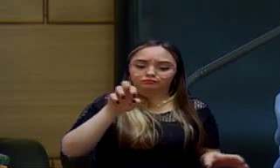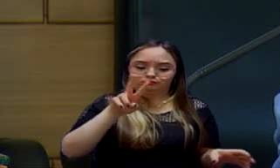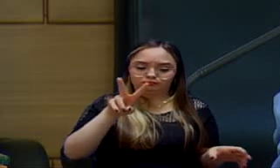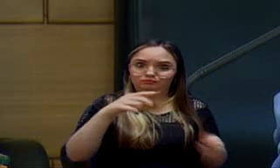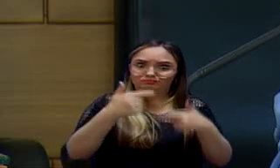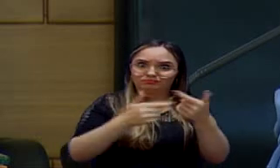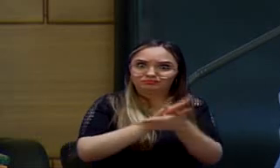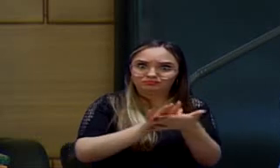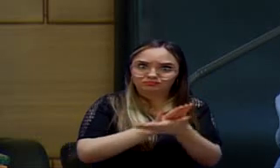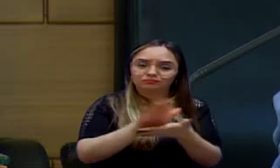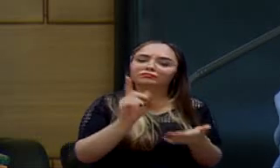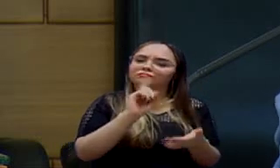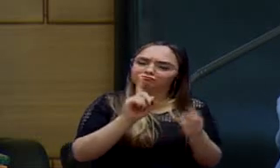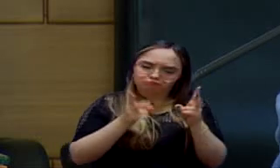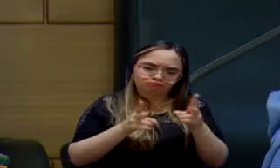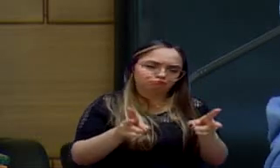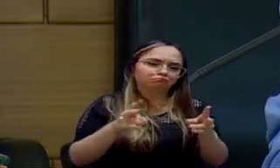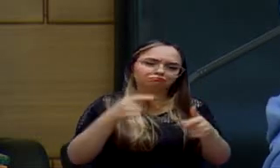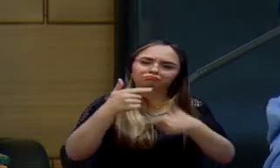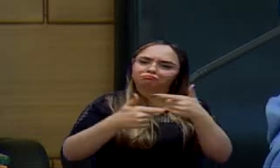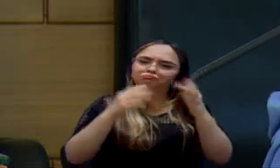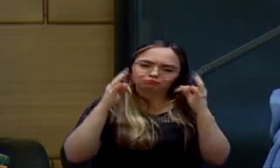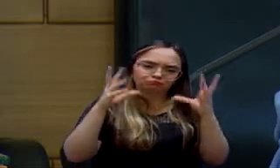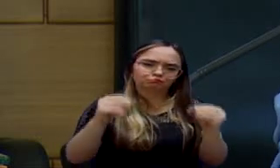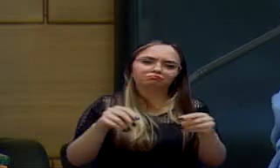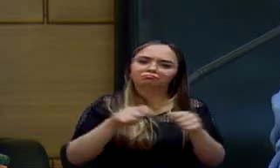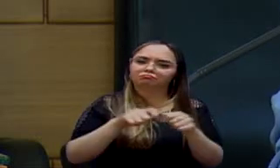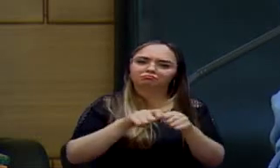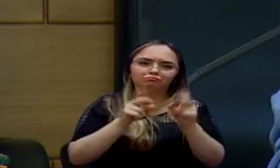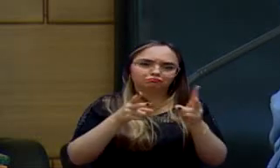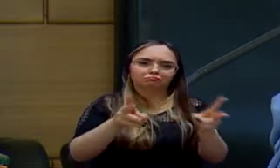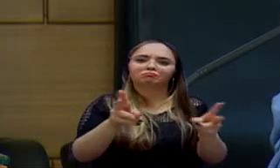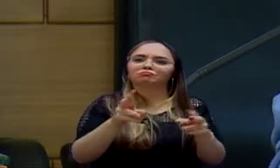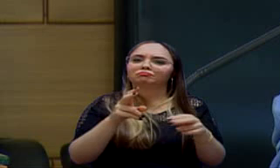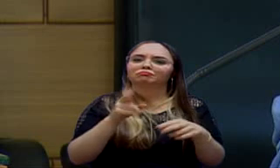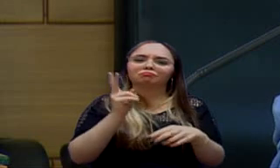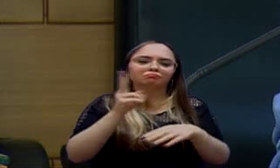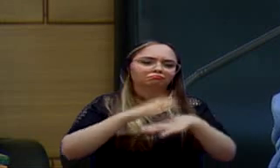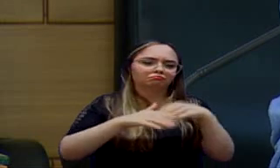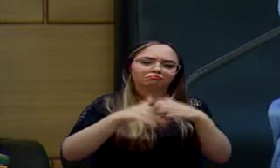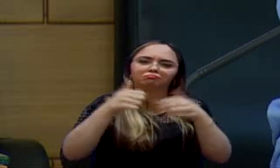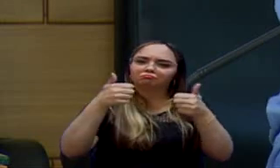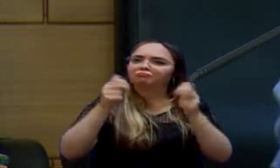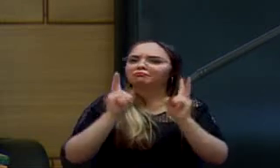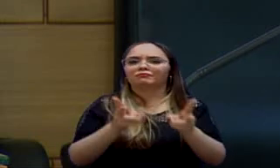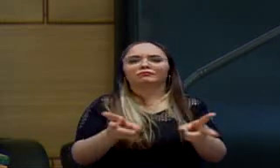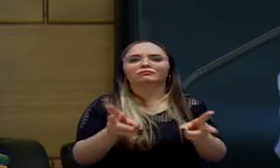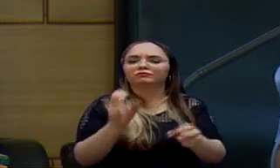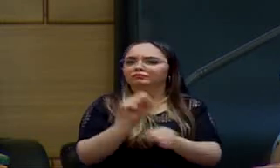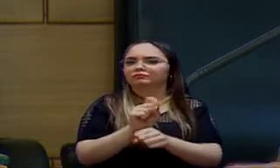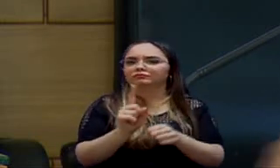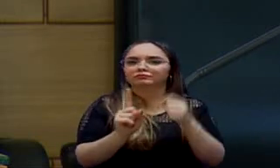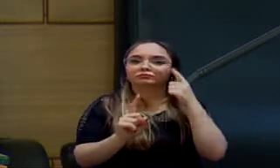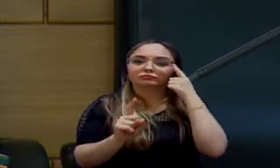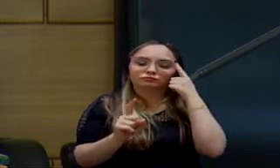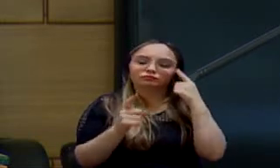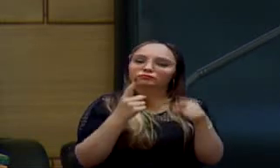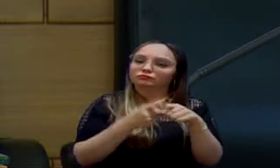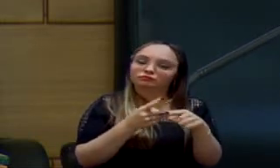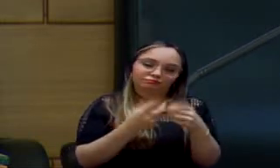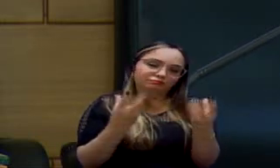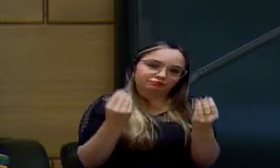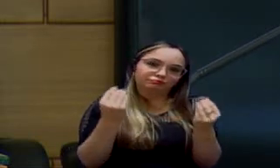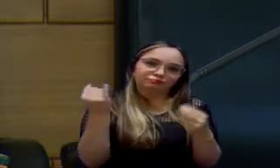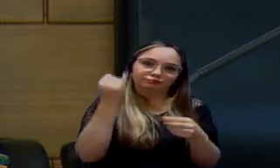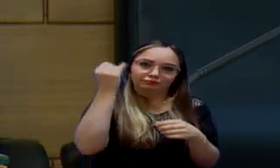não serve vai continuar prestando todos os serviços e tal com a mesma qualidade porque Vereador isso é muito importante